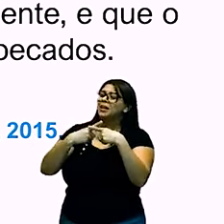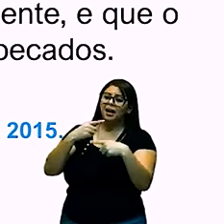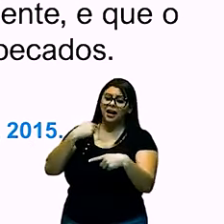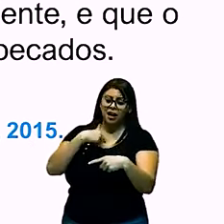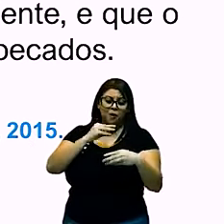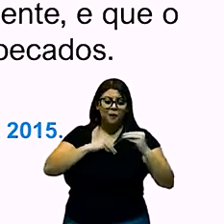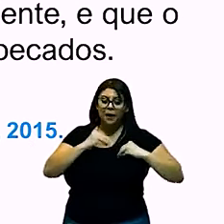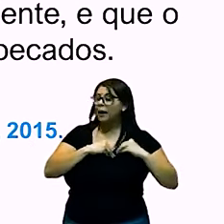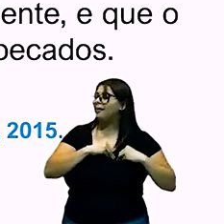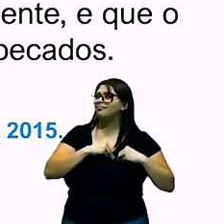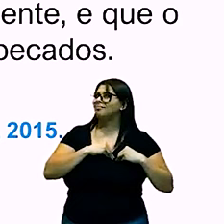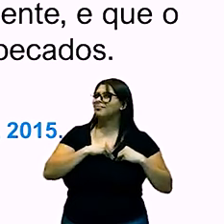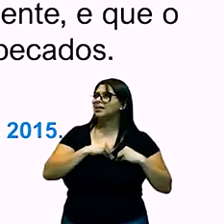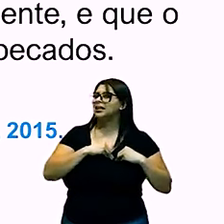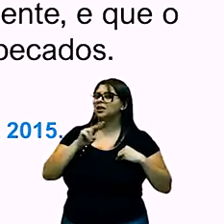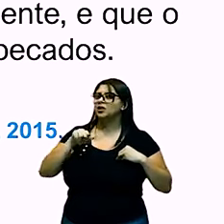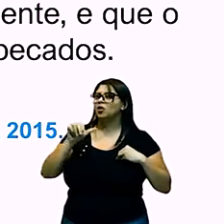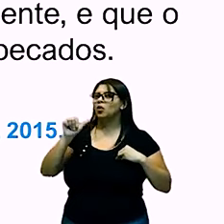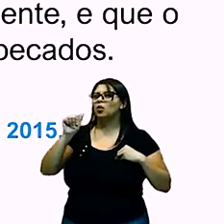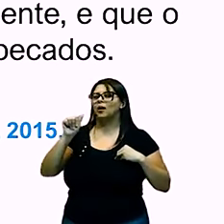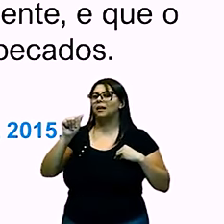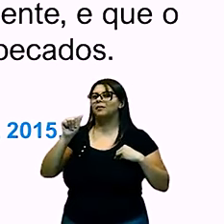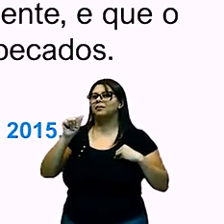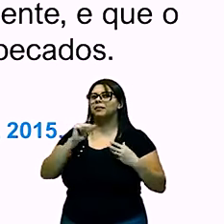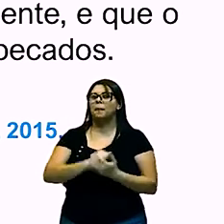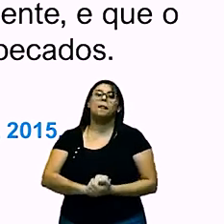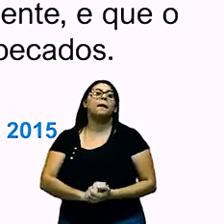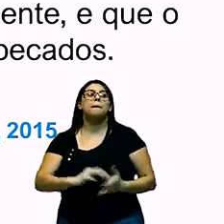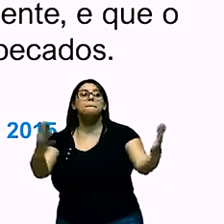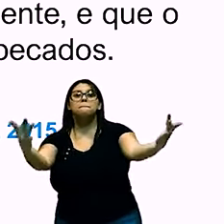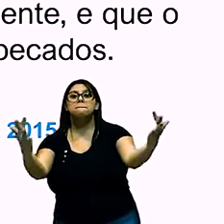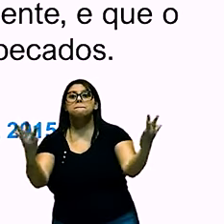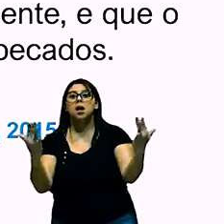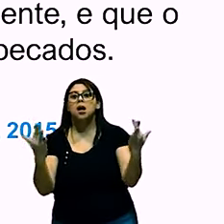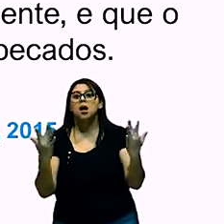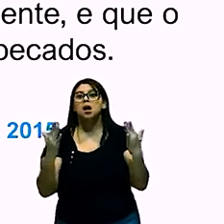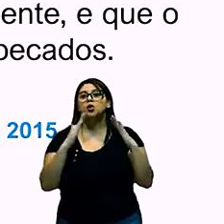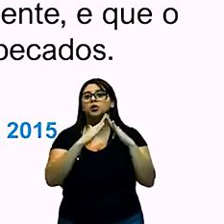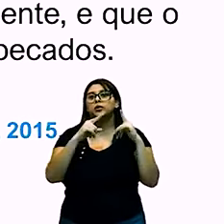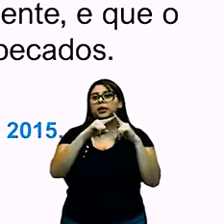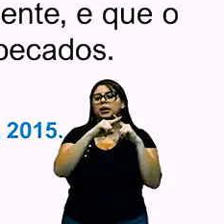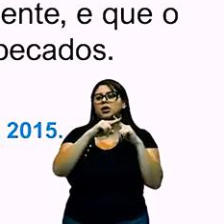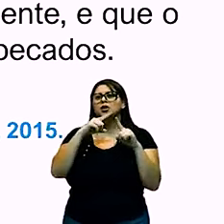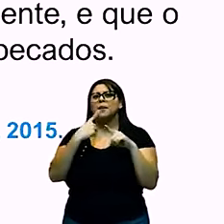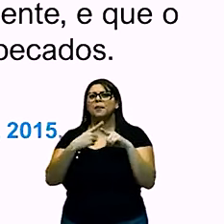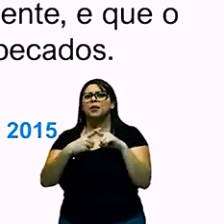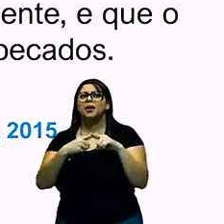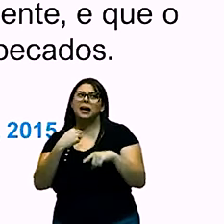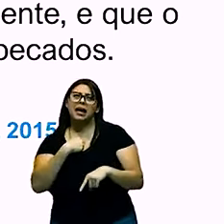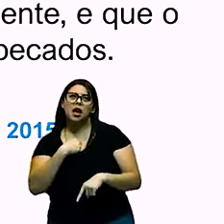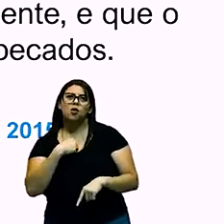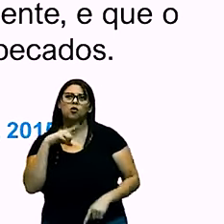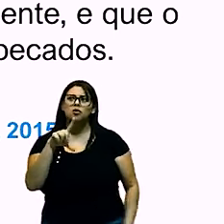Ninguém chega na igreja porque decidiu parar de pecar. Ninguém chega na igreja porque falou: cansei do mundo, cansei do